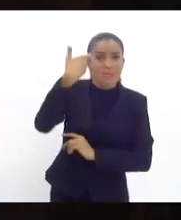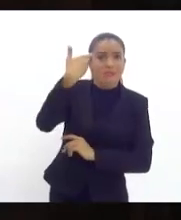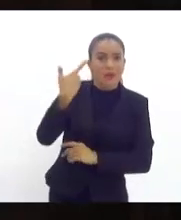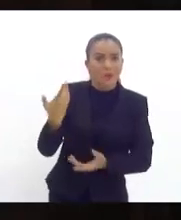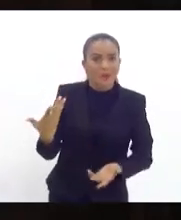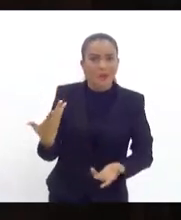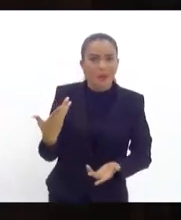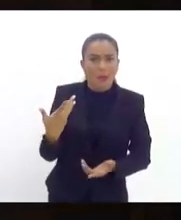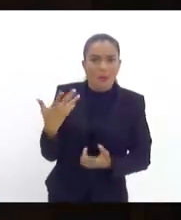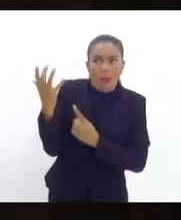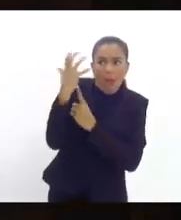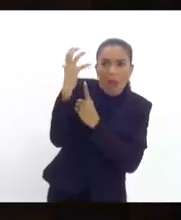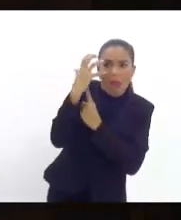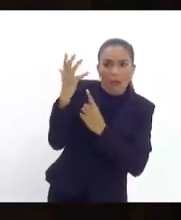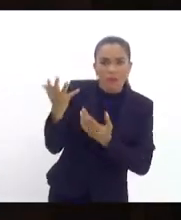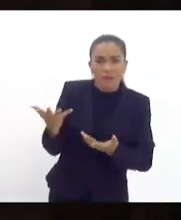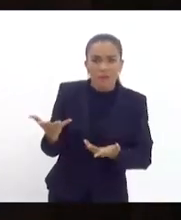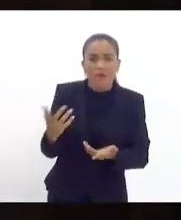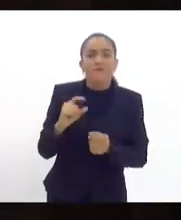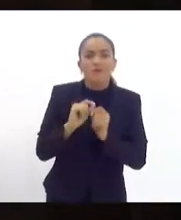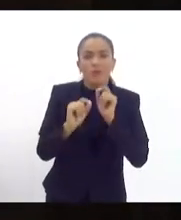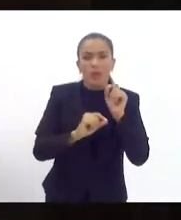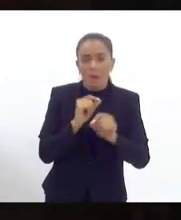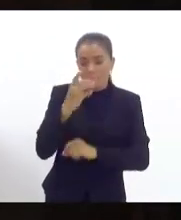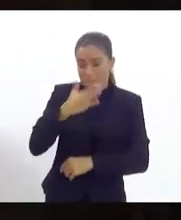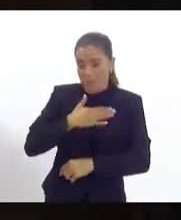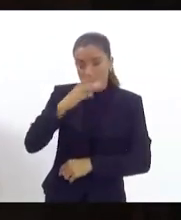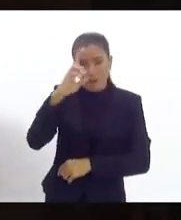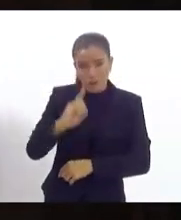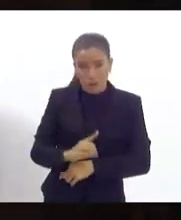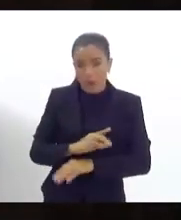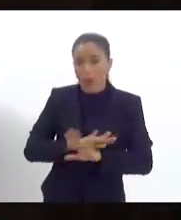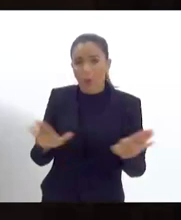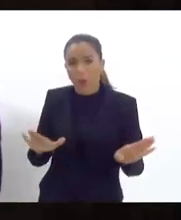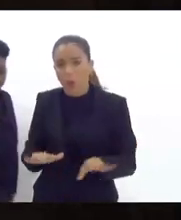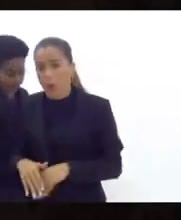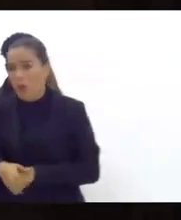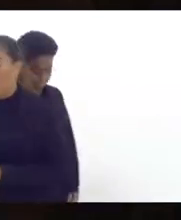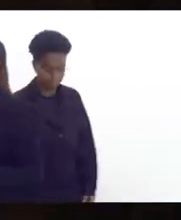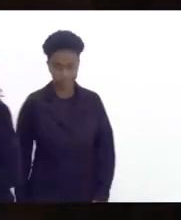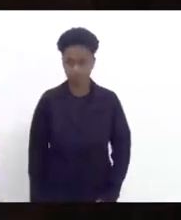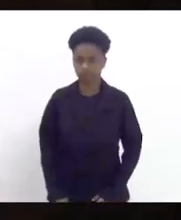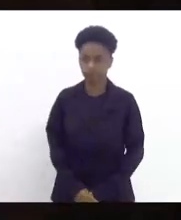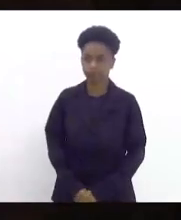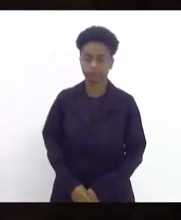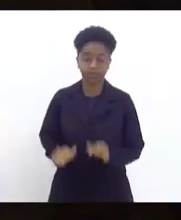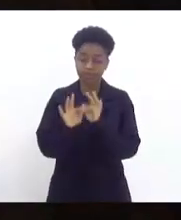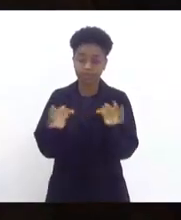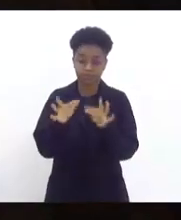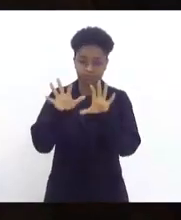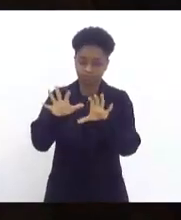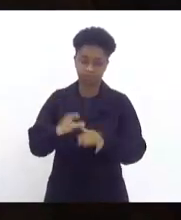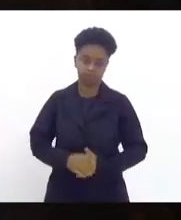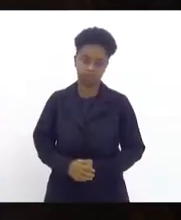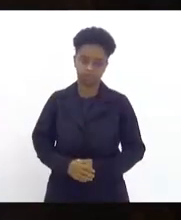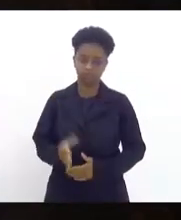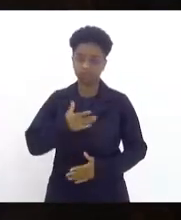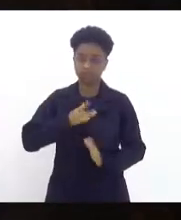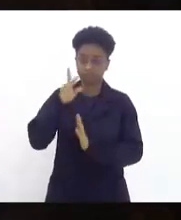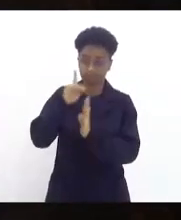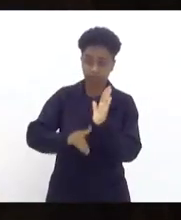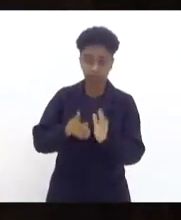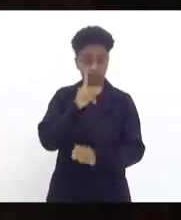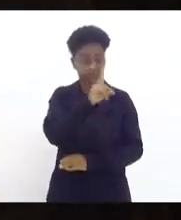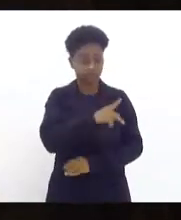minha medronta quer dizer os meus direitos acabaram foi Simples assim é o meu direito